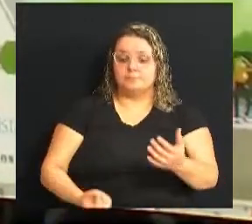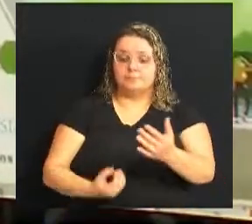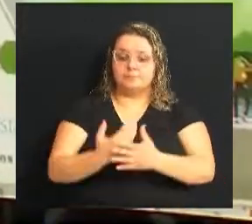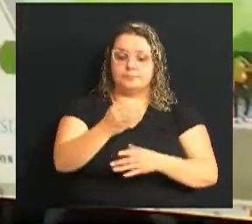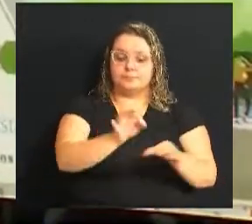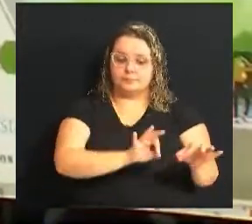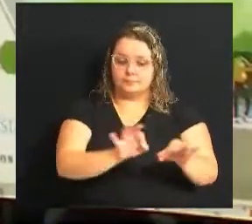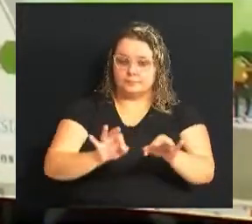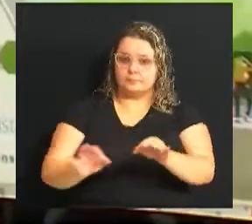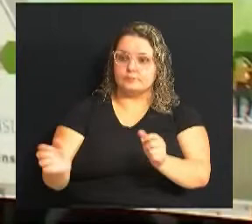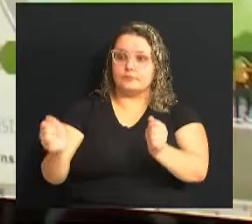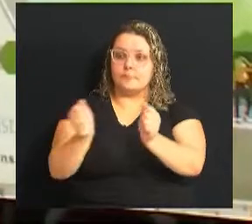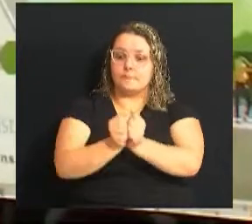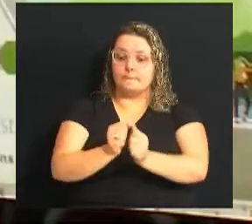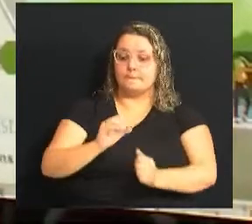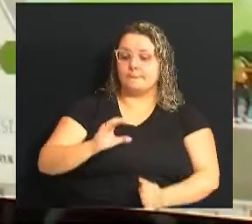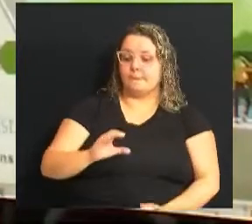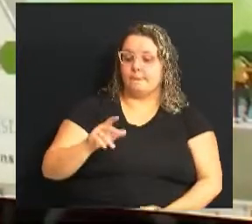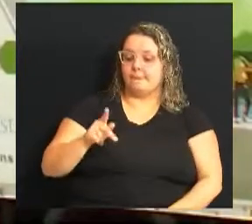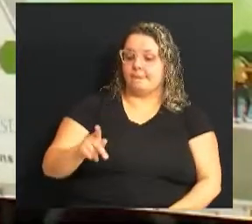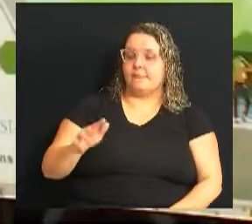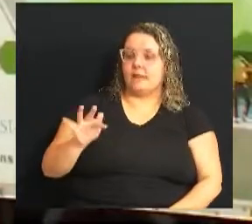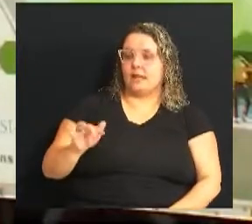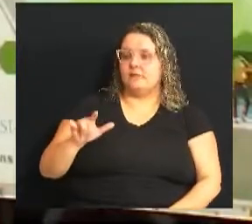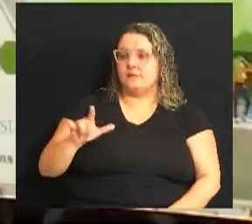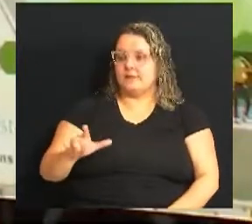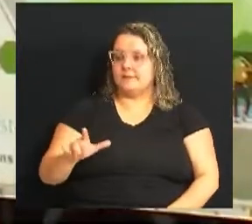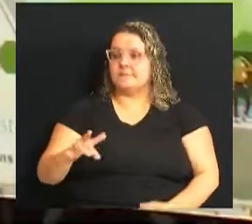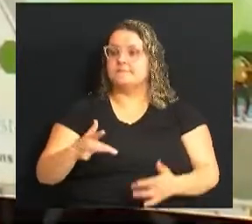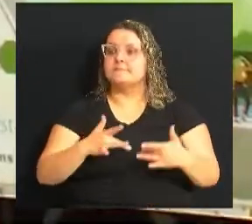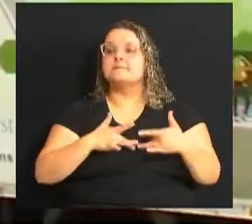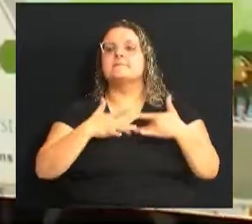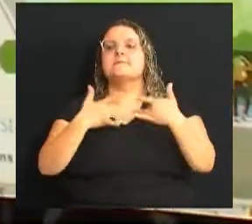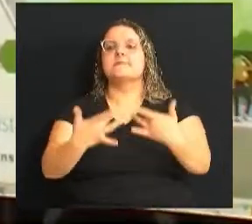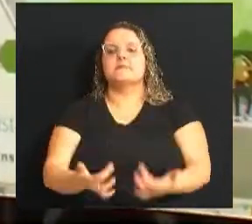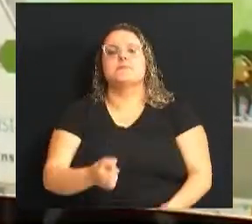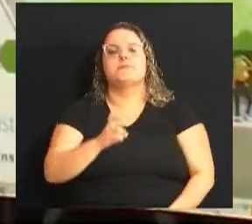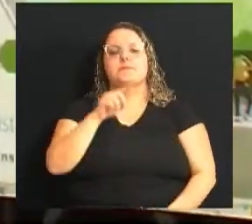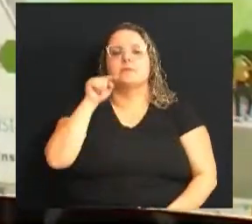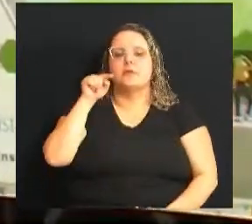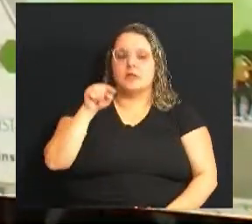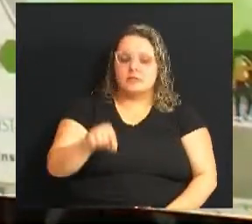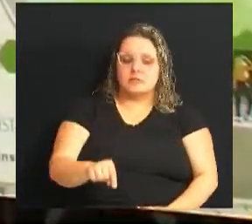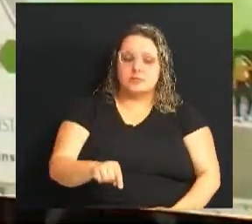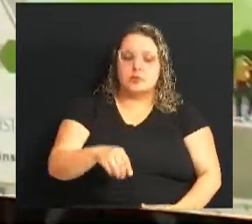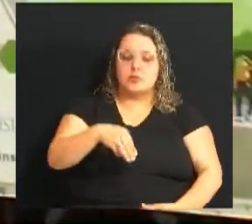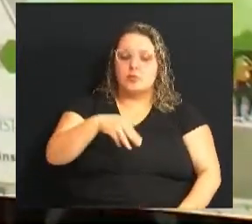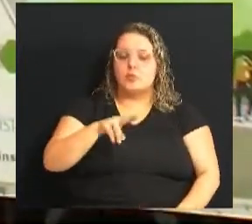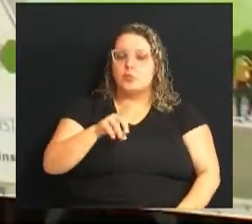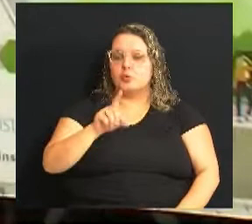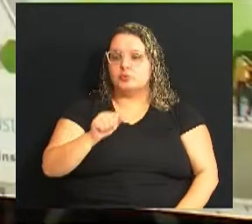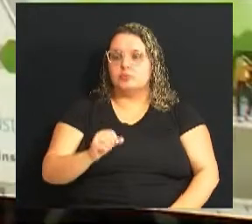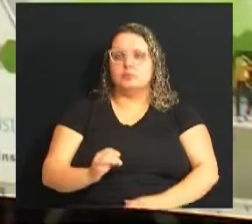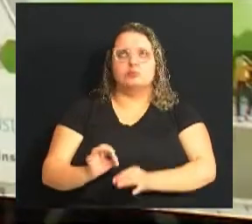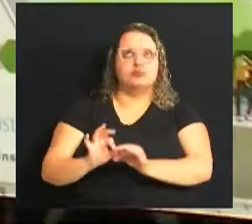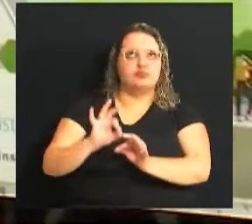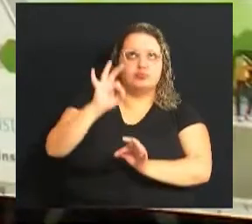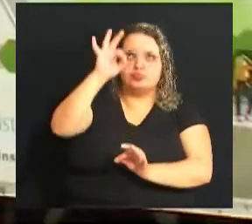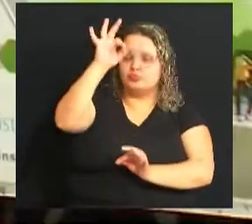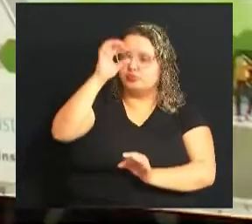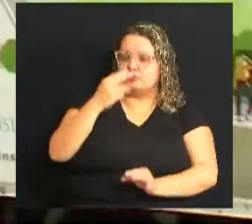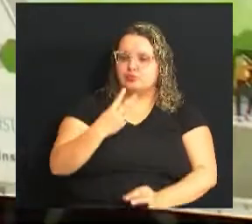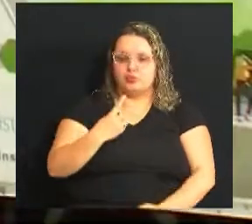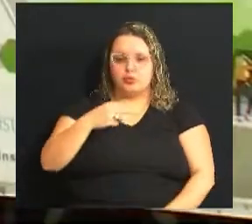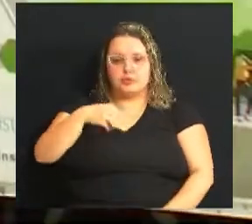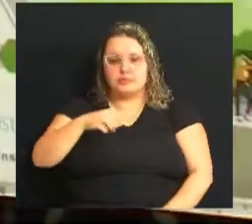com a CPFL, que doou essas 5.000 mudas, já todas com 2 metros de altura, todas